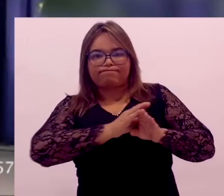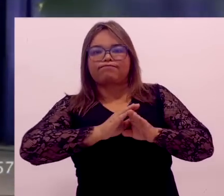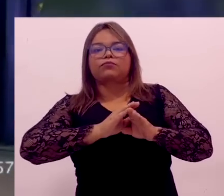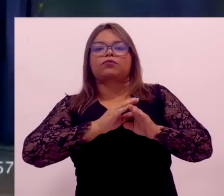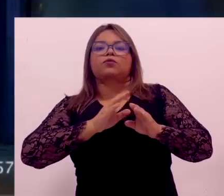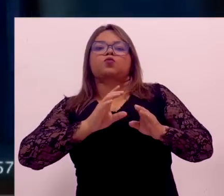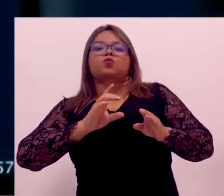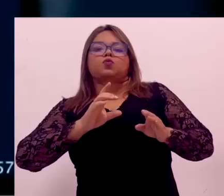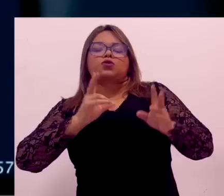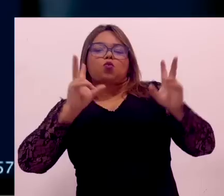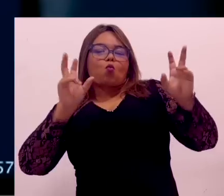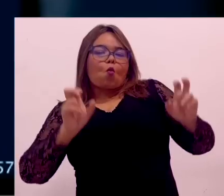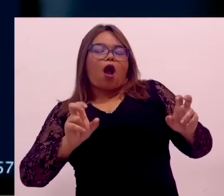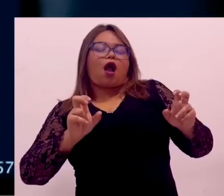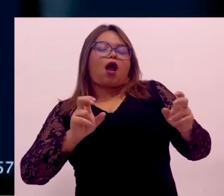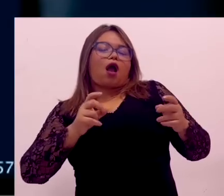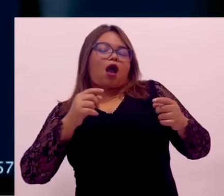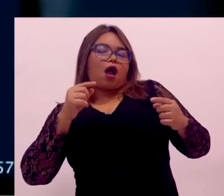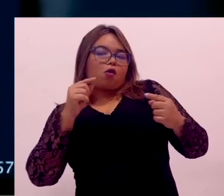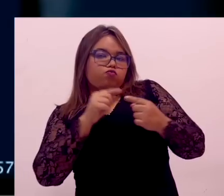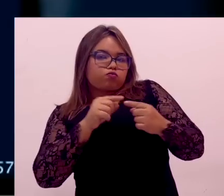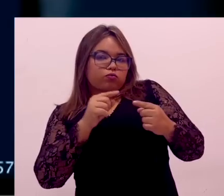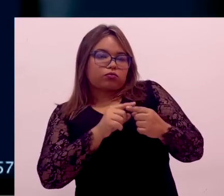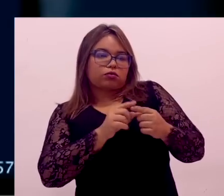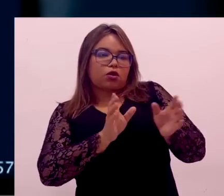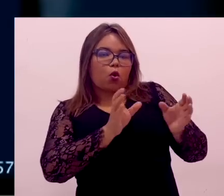com as sociedades islâmicas.